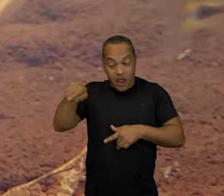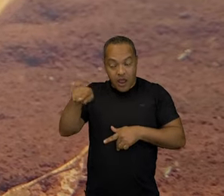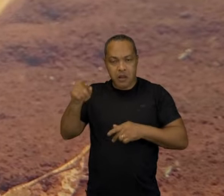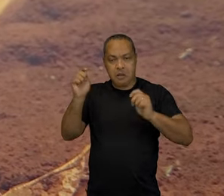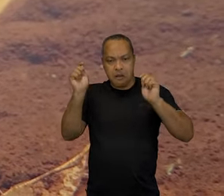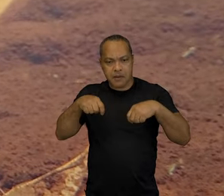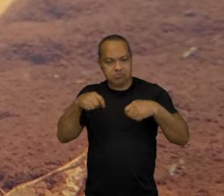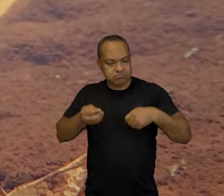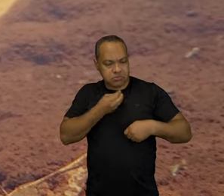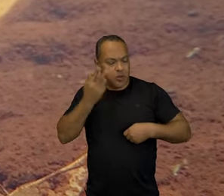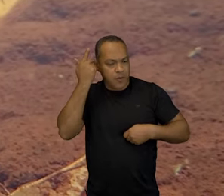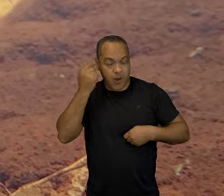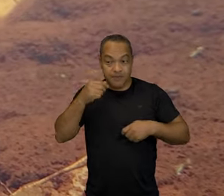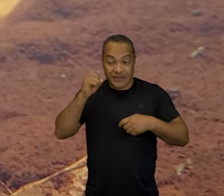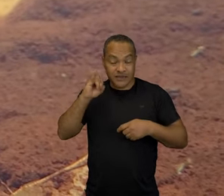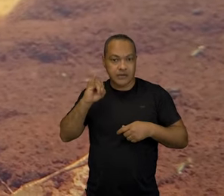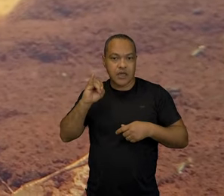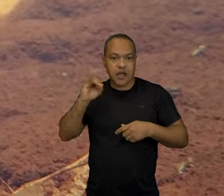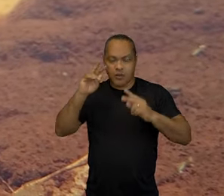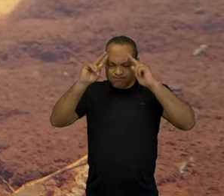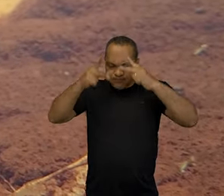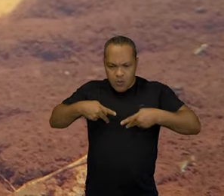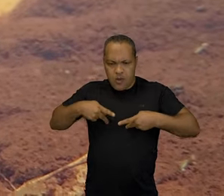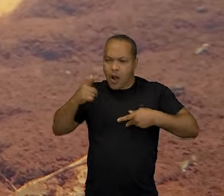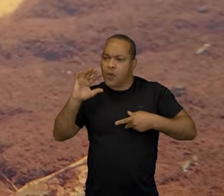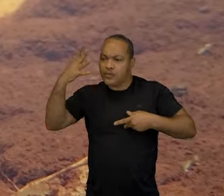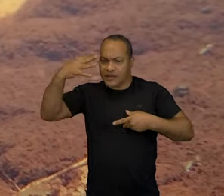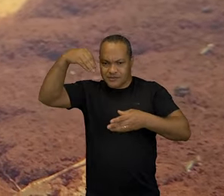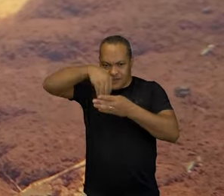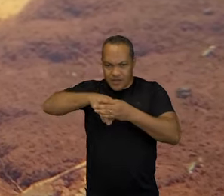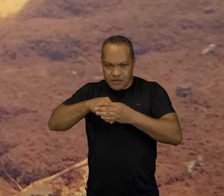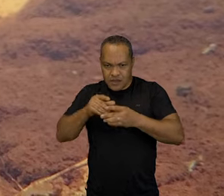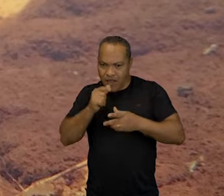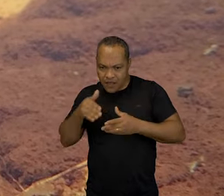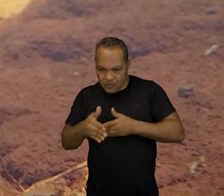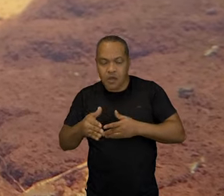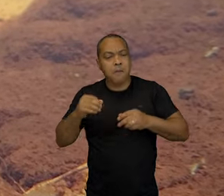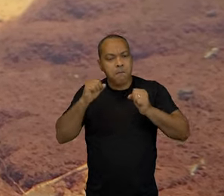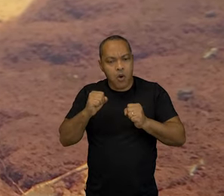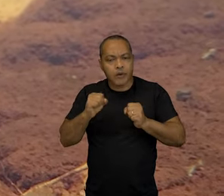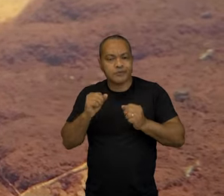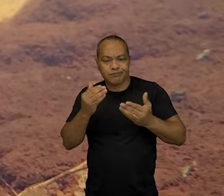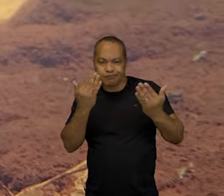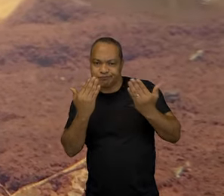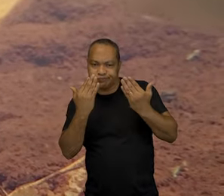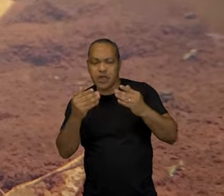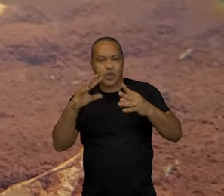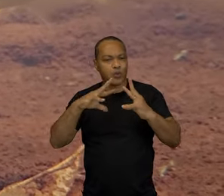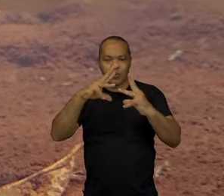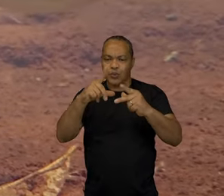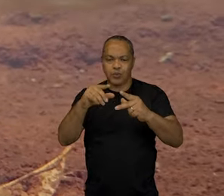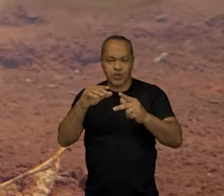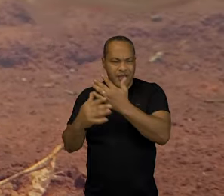as ações, todas as atividades humanas que ocorrem na bacia hidrográfica, ela reflete, né, em